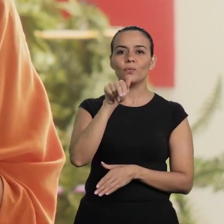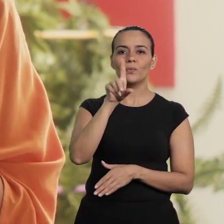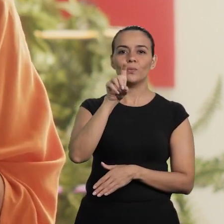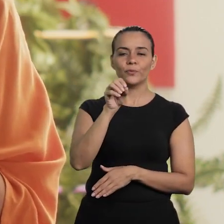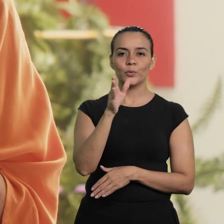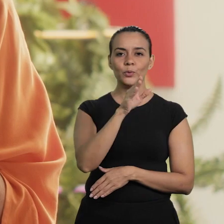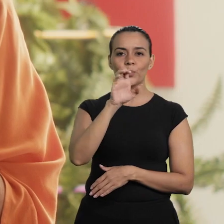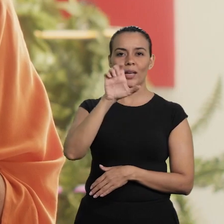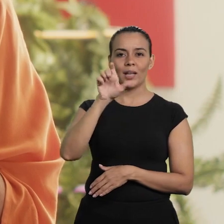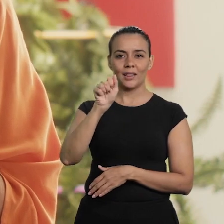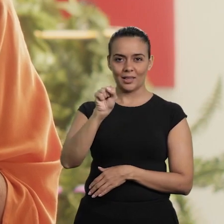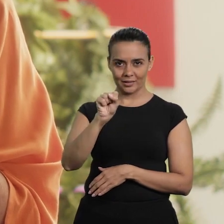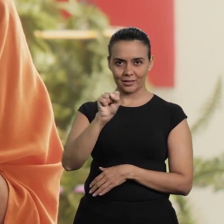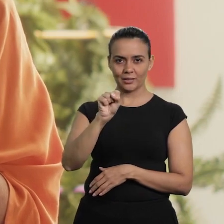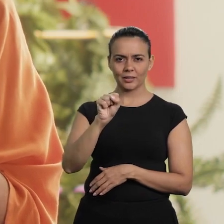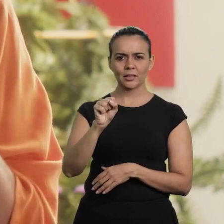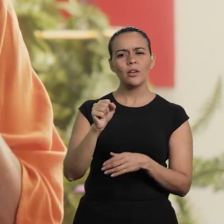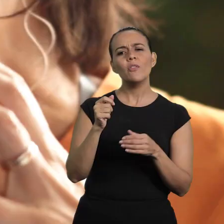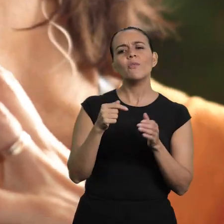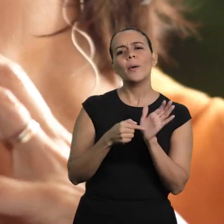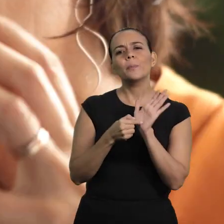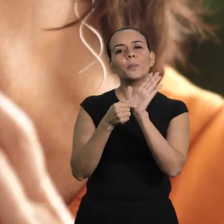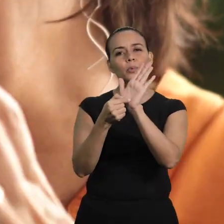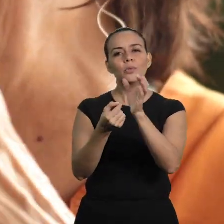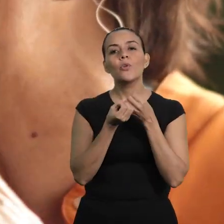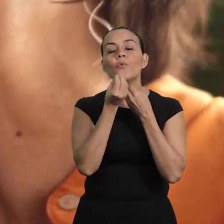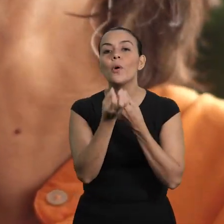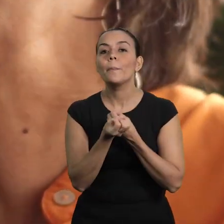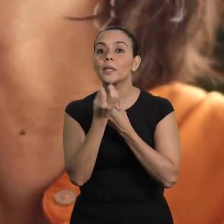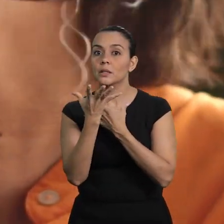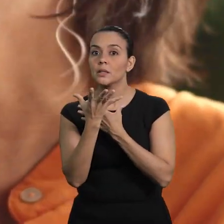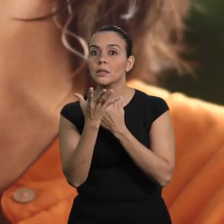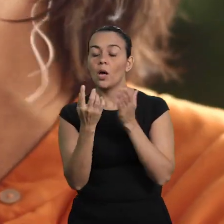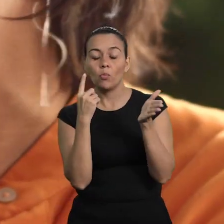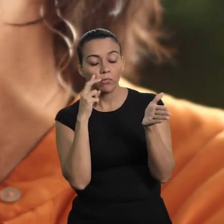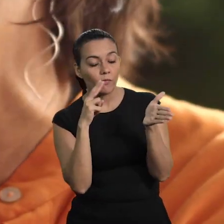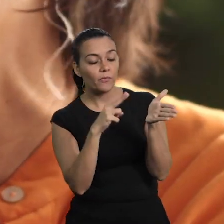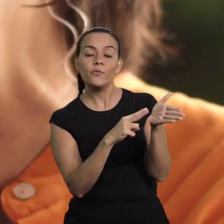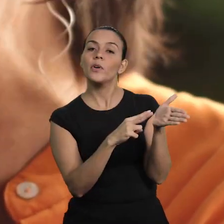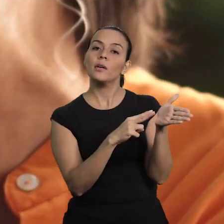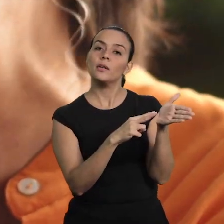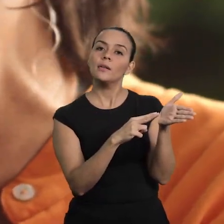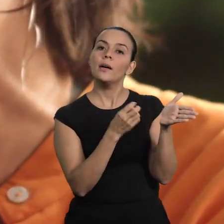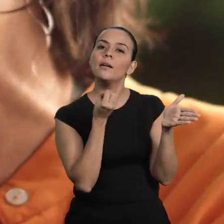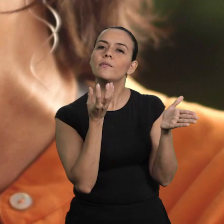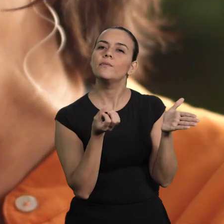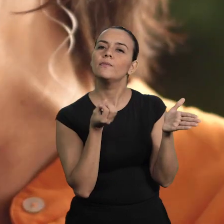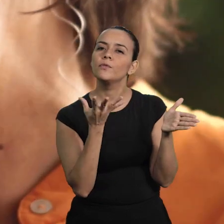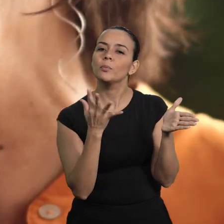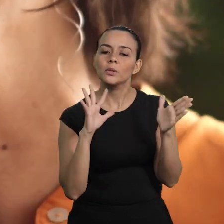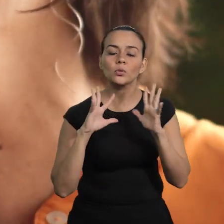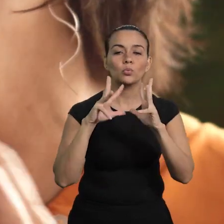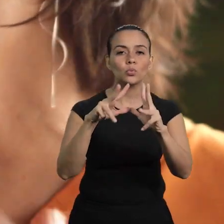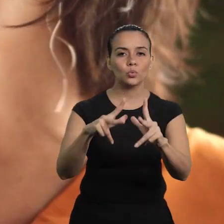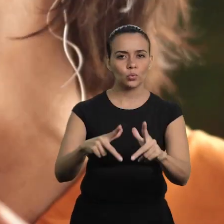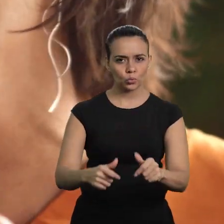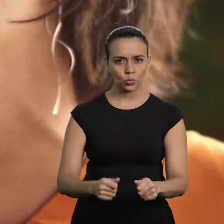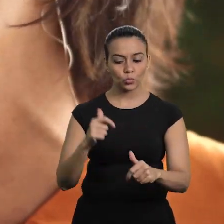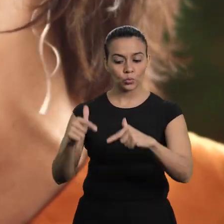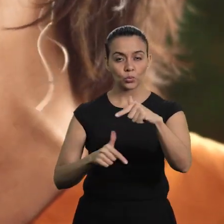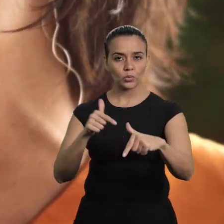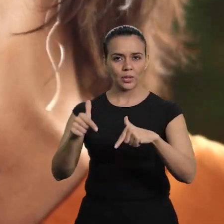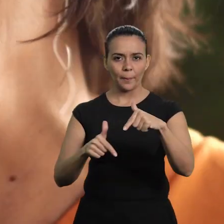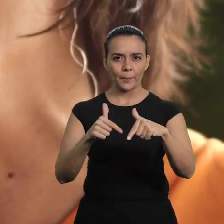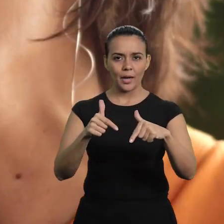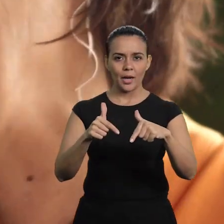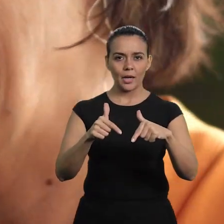Elas vai criando editais que olham para determinados recortes que respondem a gente romper com